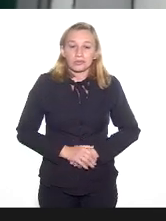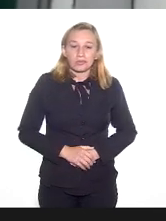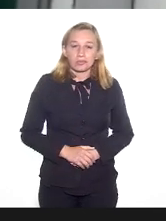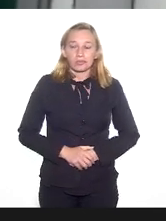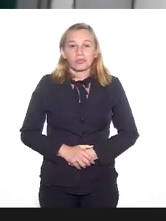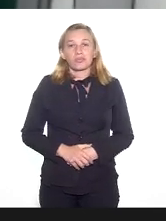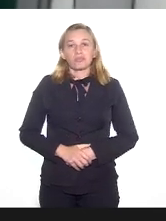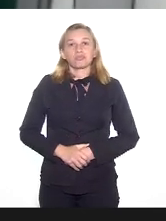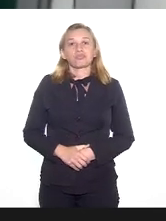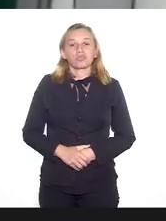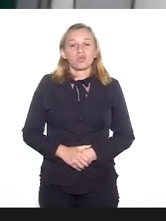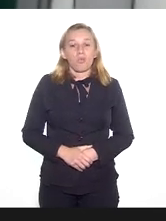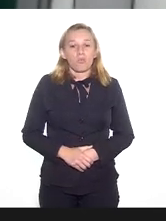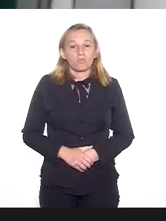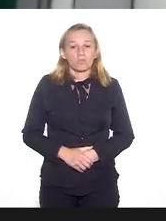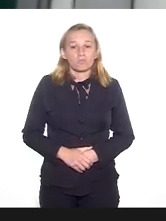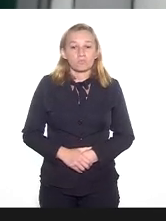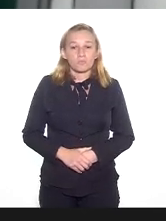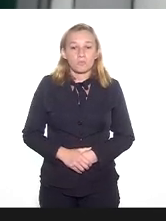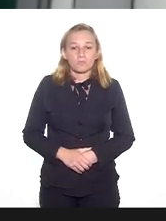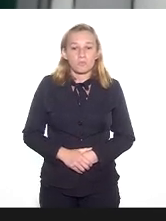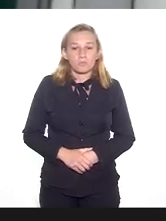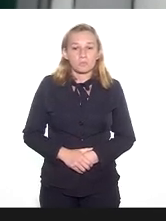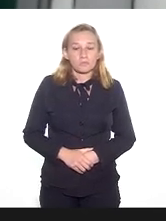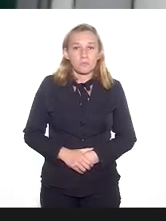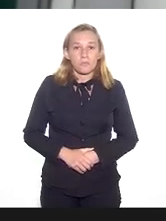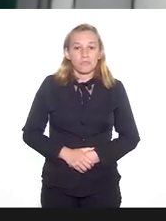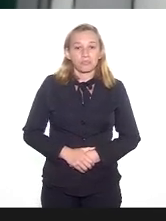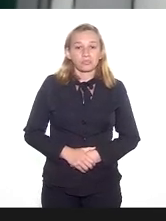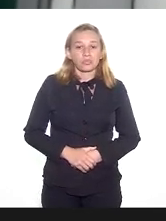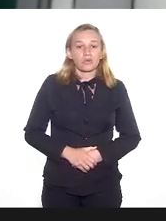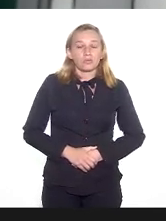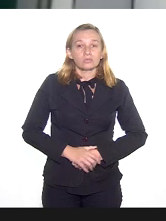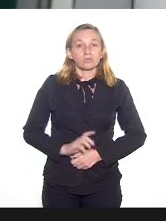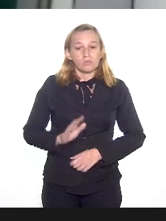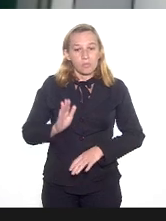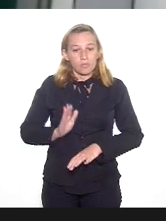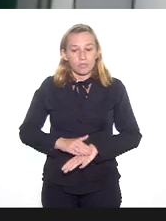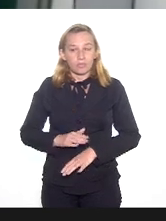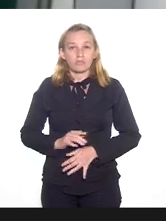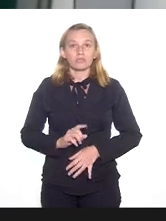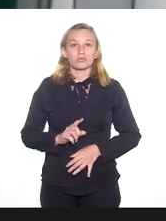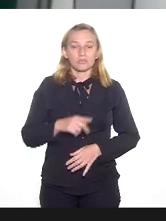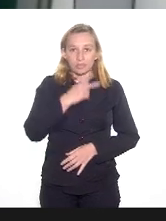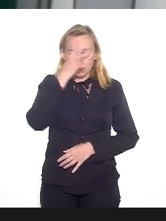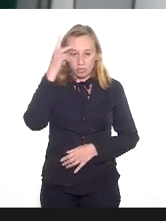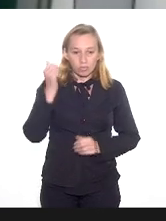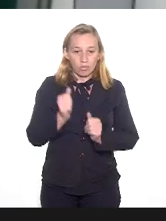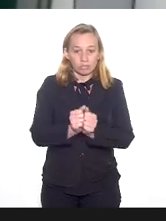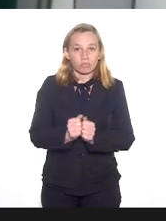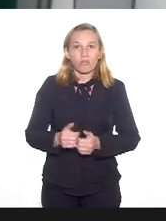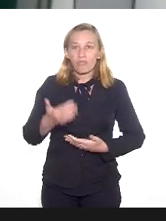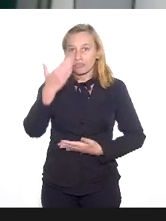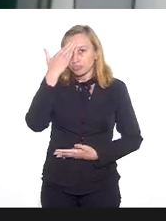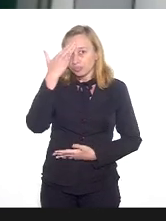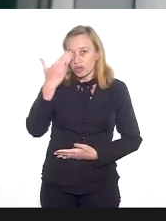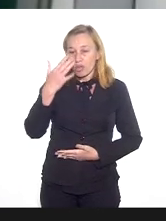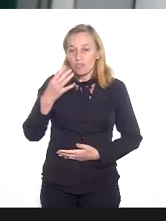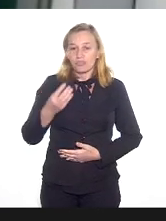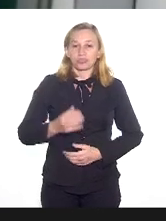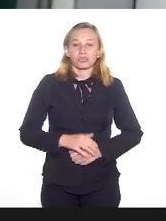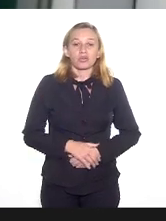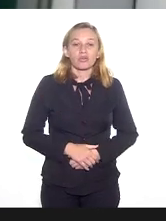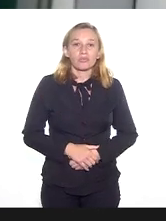Luciano Mendonça, que atua diretamente, já citei os demais na minha introdução. Agradeço a